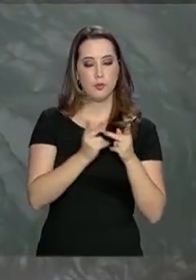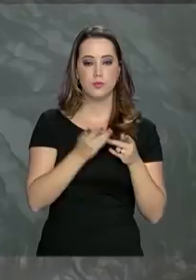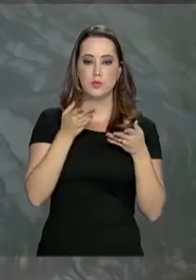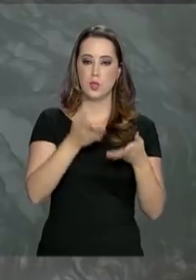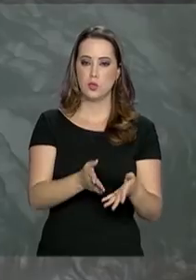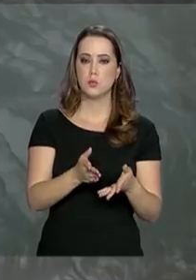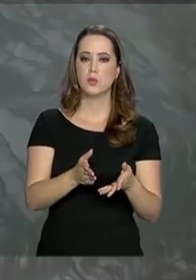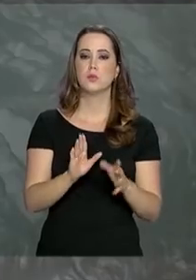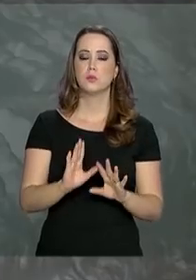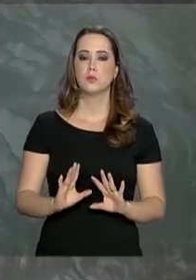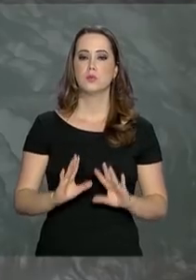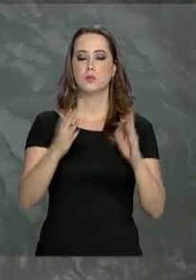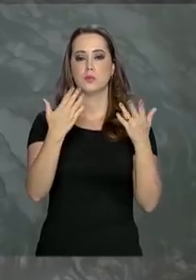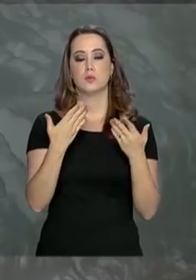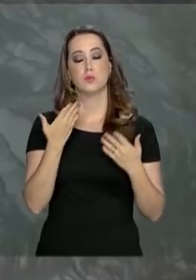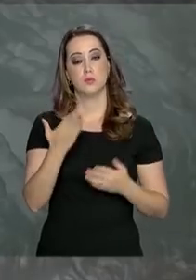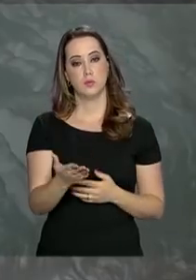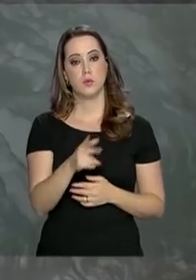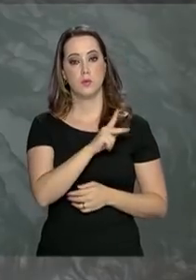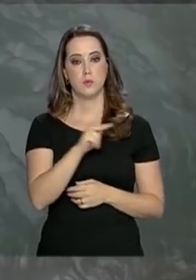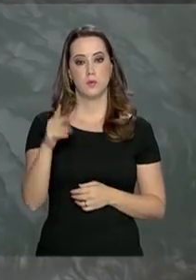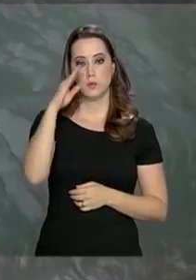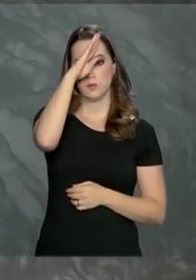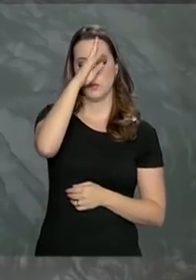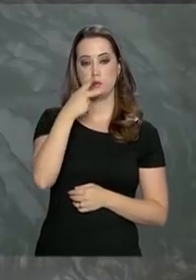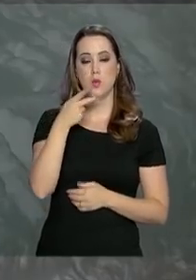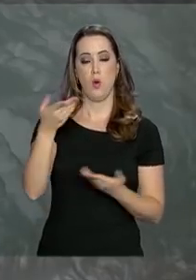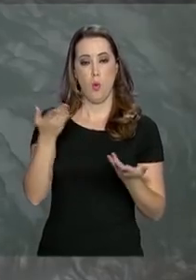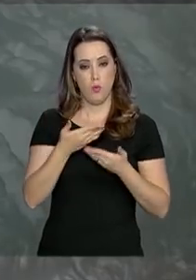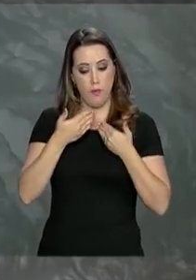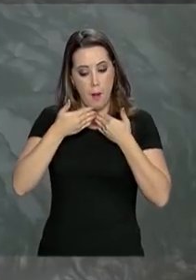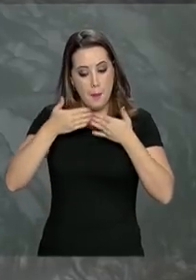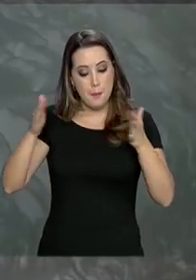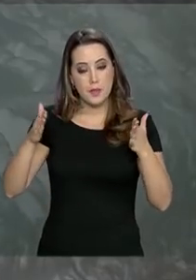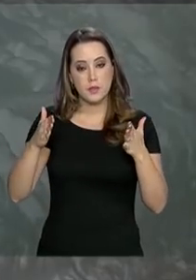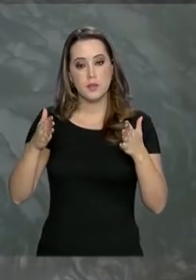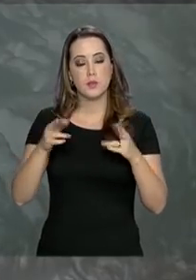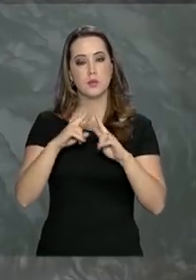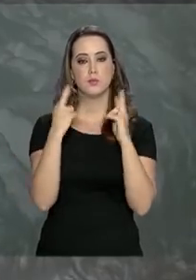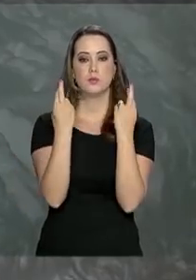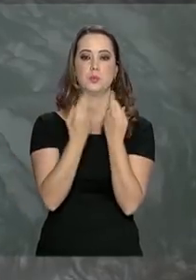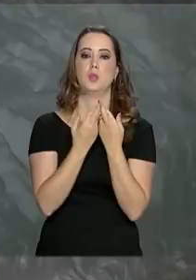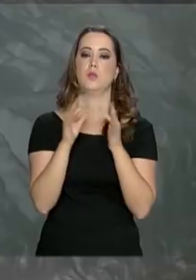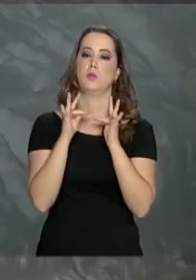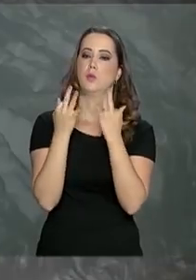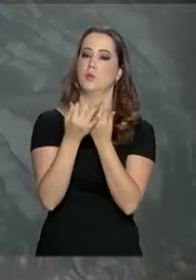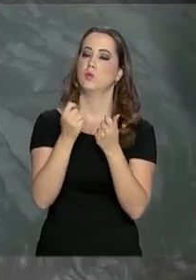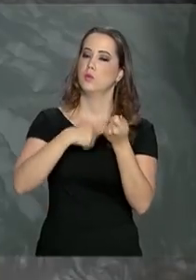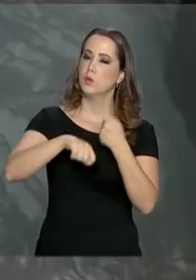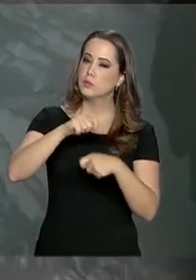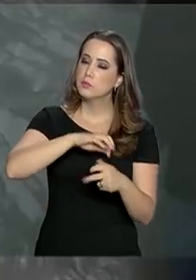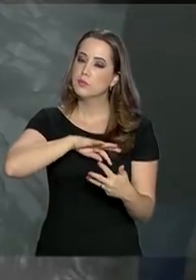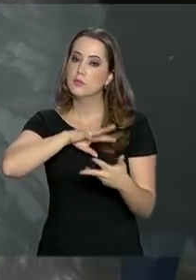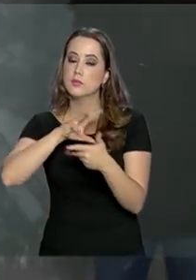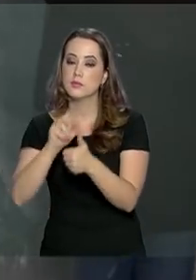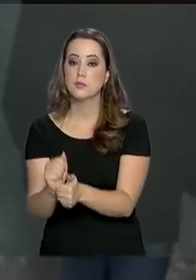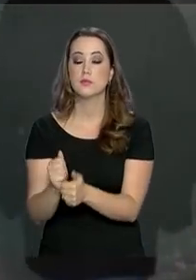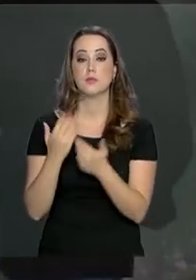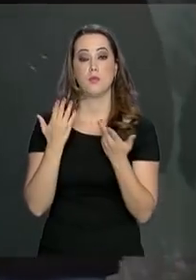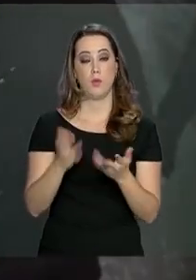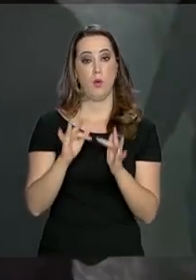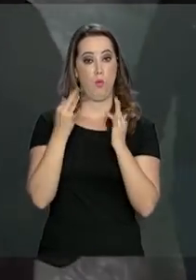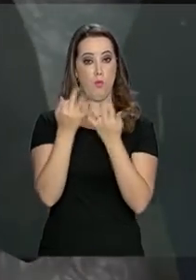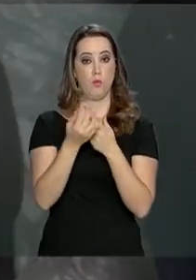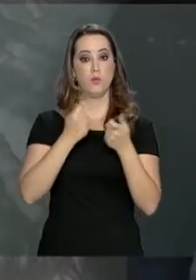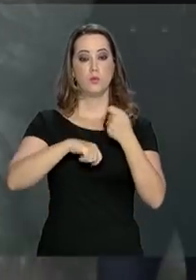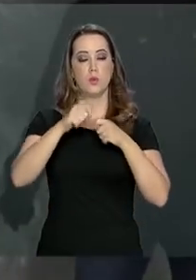desse evento. Bom, o presidente Jair Bolsonaro, ele abriu hoje a sessão plenária do Fórum Econômico Mundial. Esse